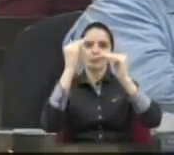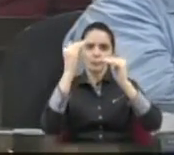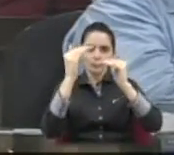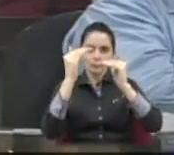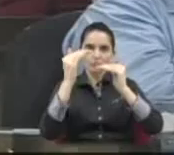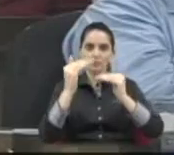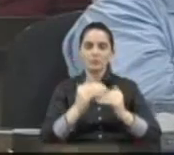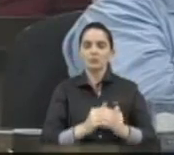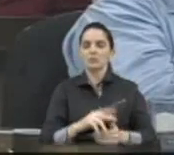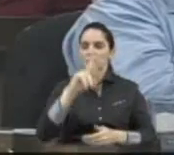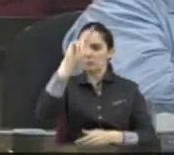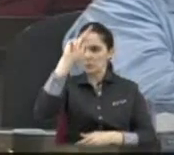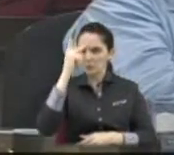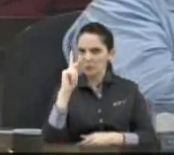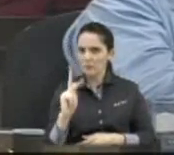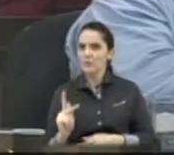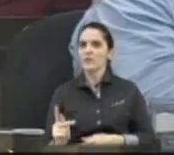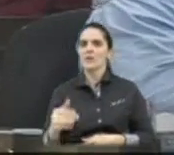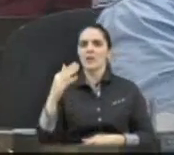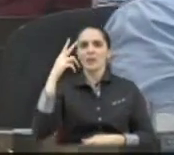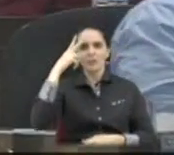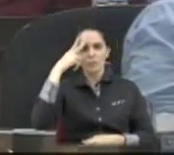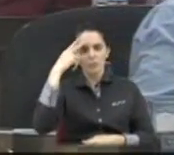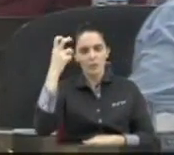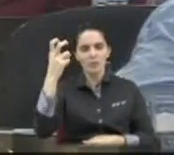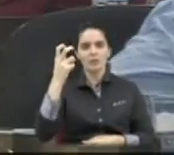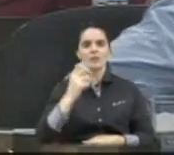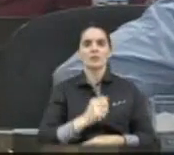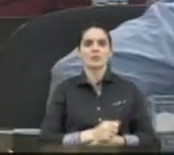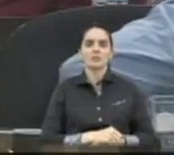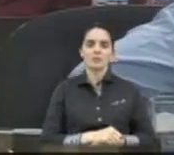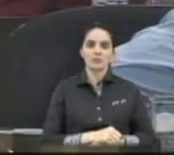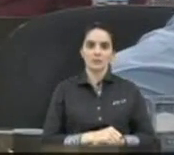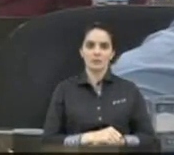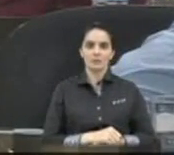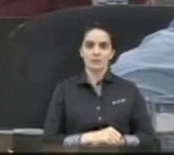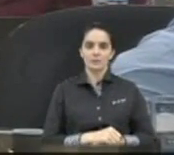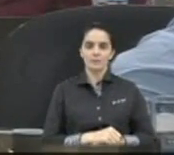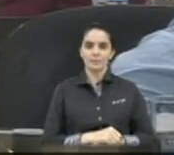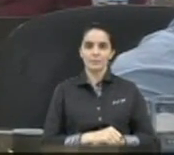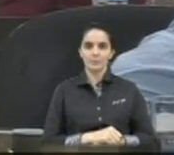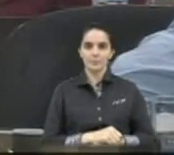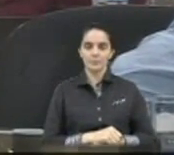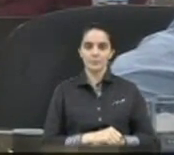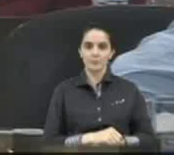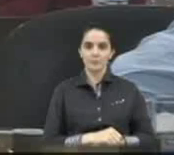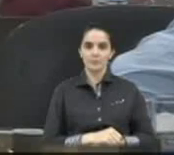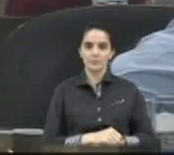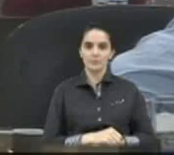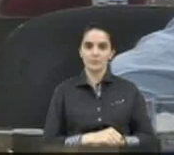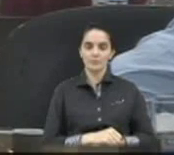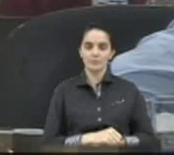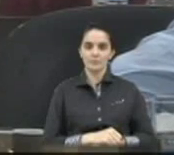legado da honestidade, o legado da sabedoria e o legado de fato, ser